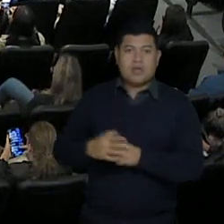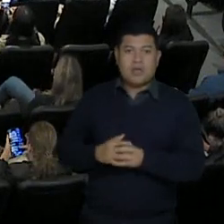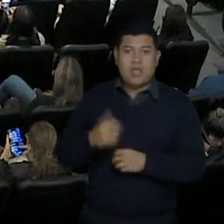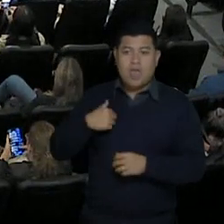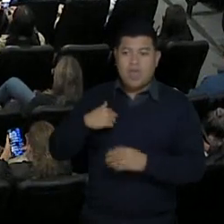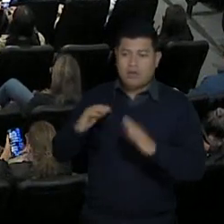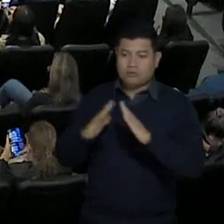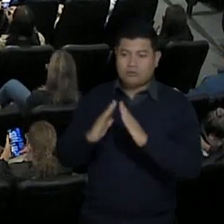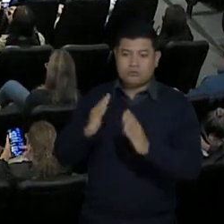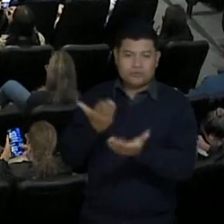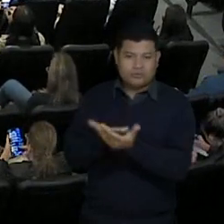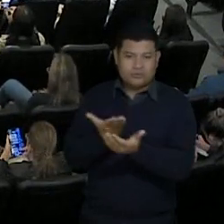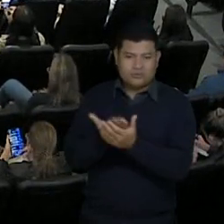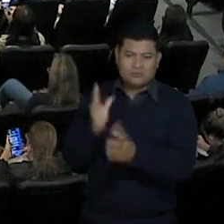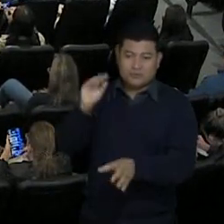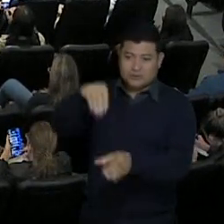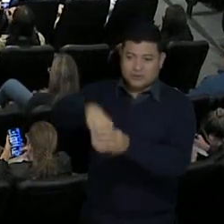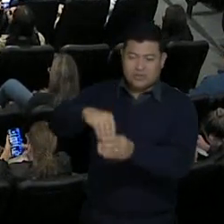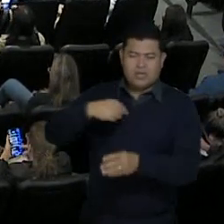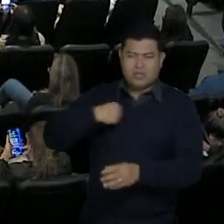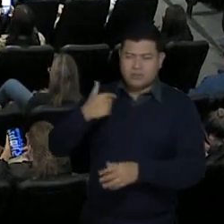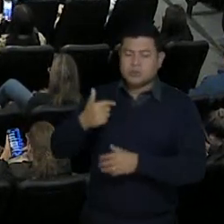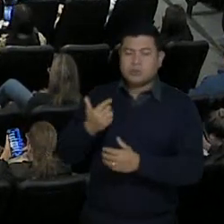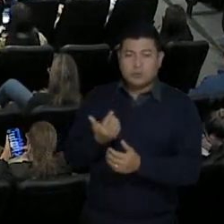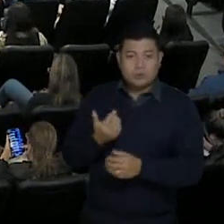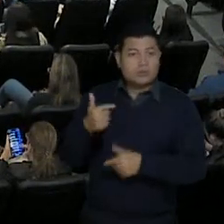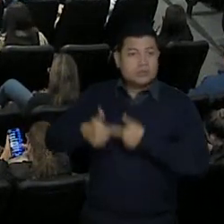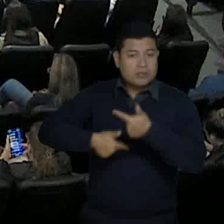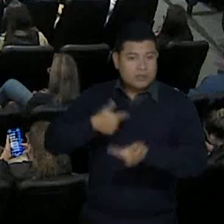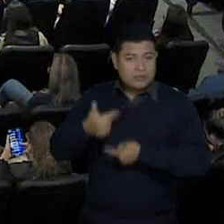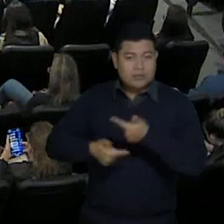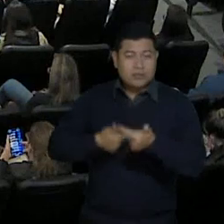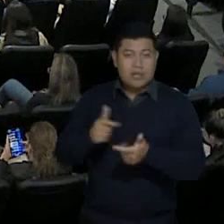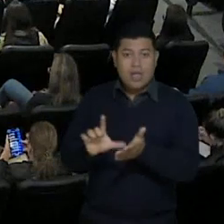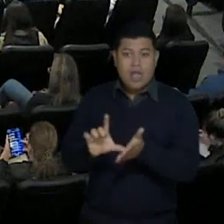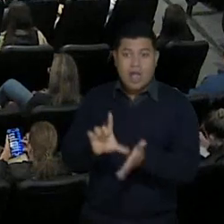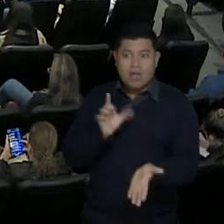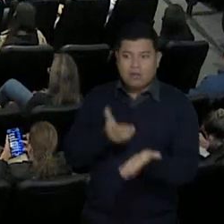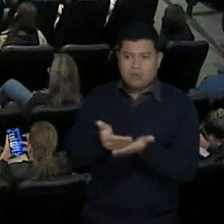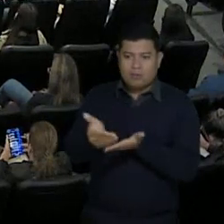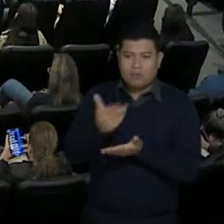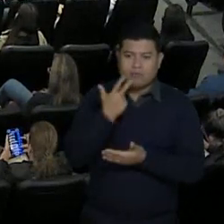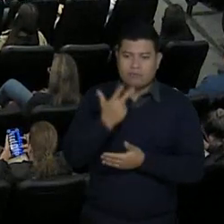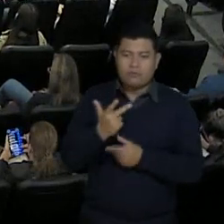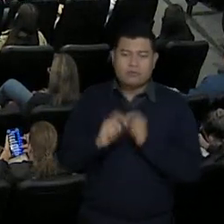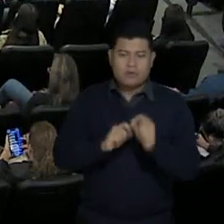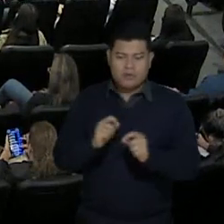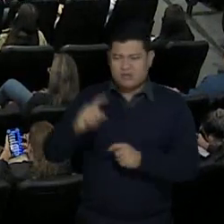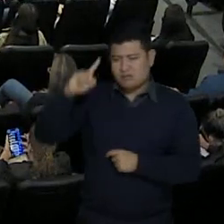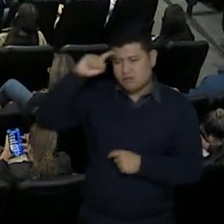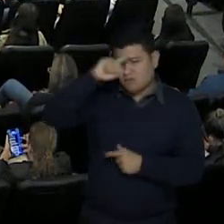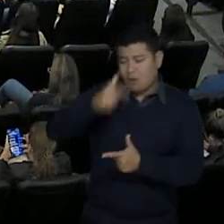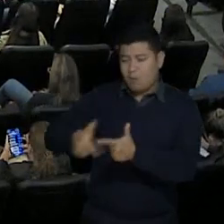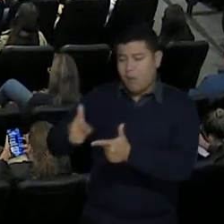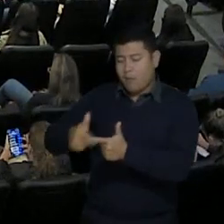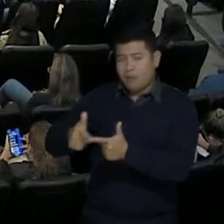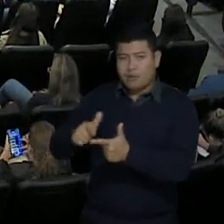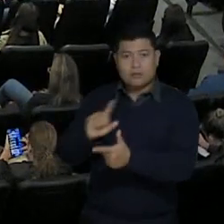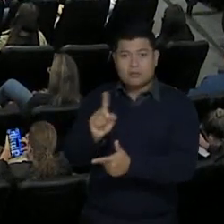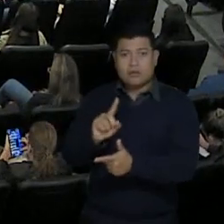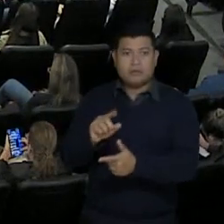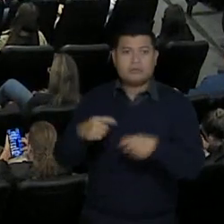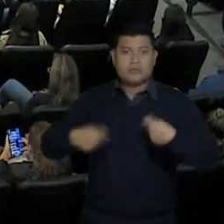da escola antes de falarmos de dificuldades ou problemas devemos falar de